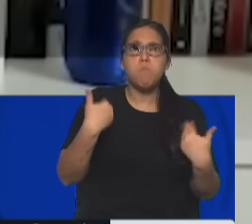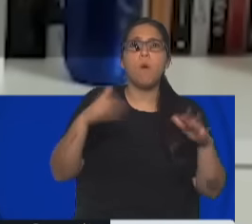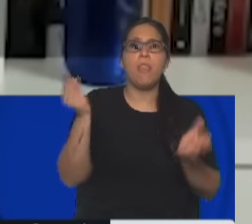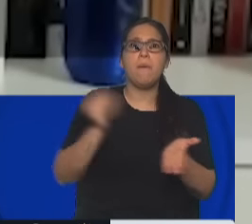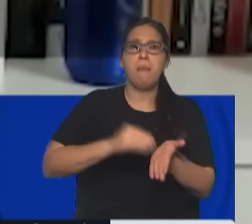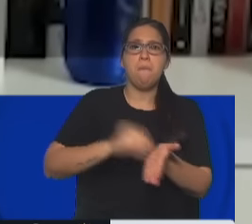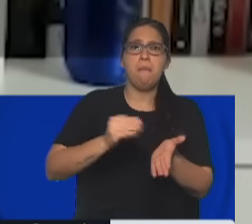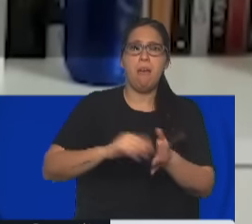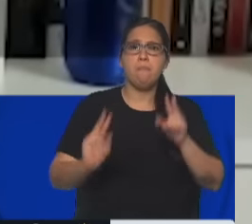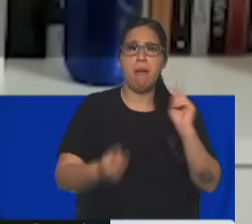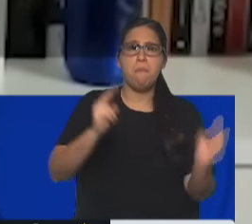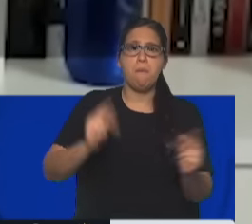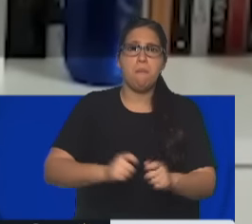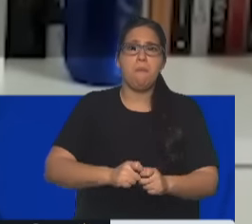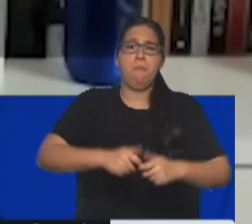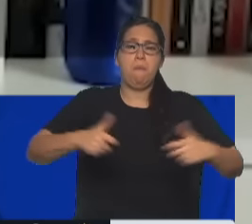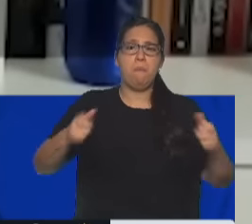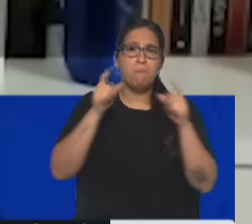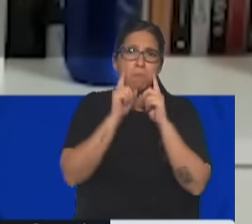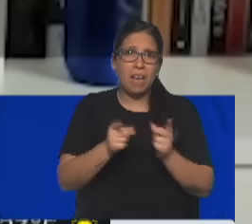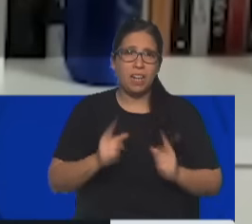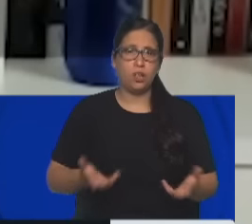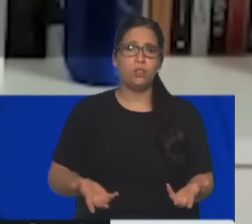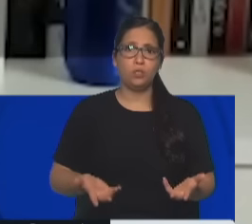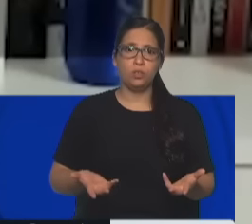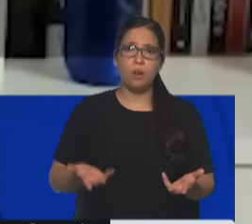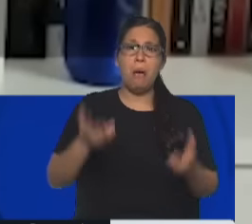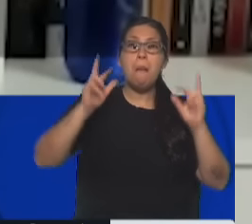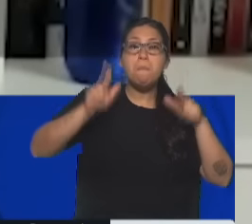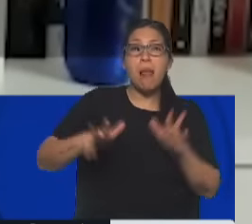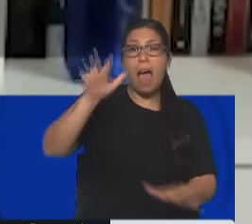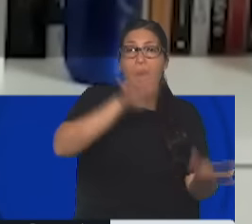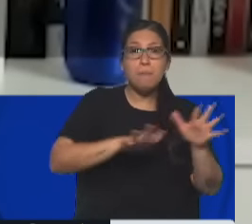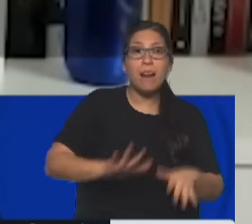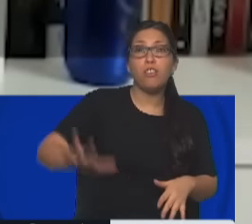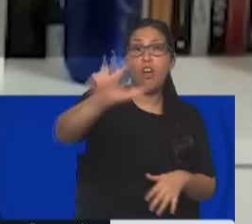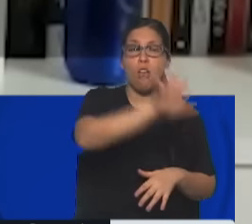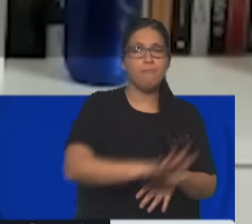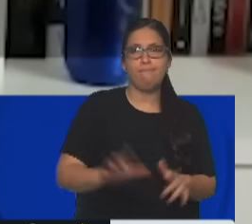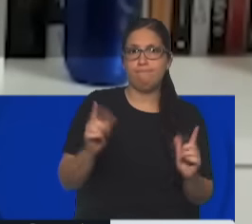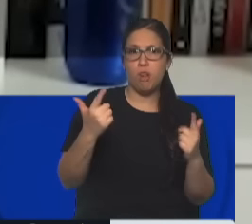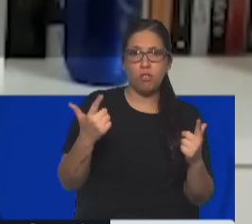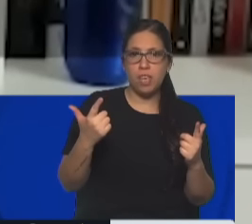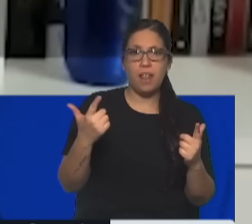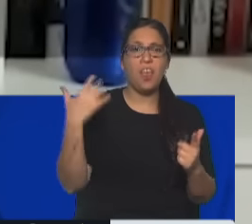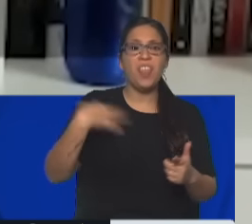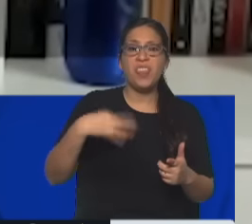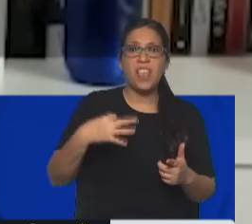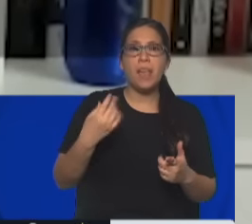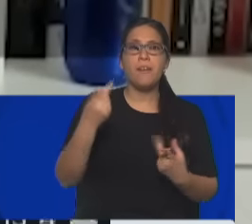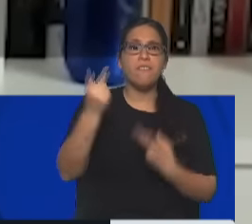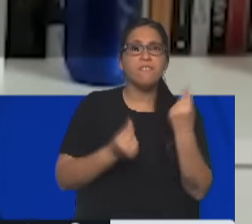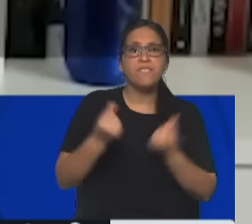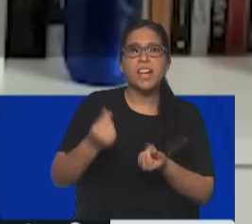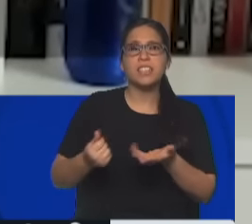Ele não tem um planejamento mais para você ocupar essas áreas, que é uma coisa importante, para tentar pegar a parte financeira dessas facções criminosas,